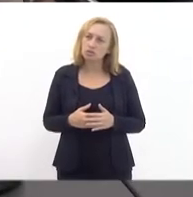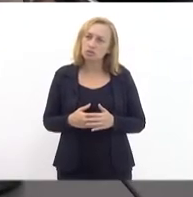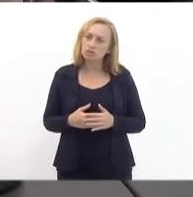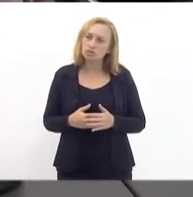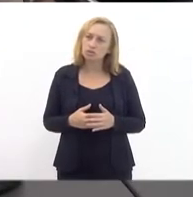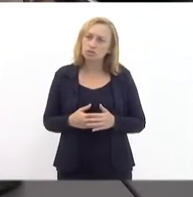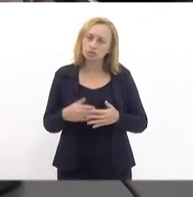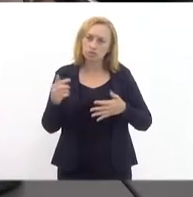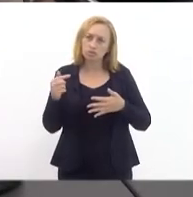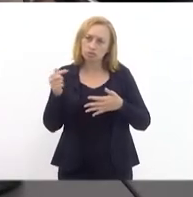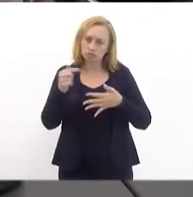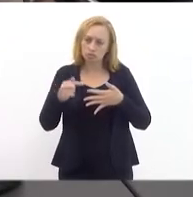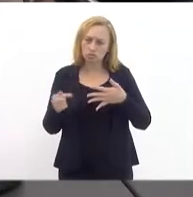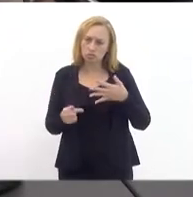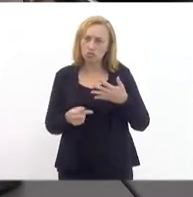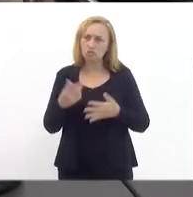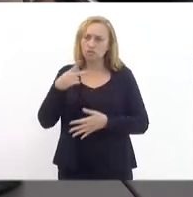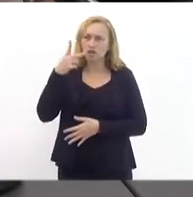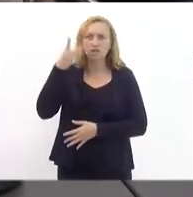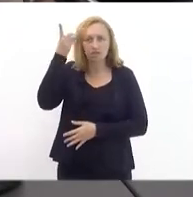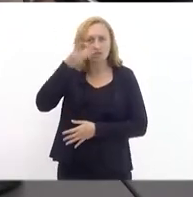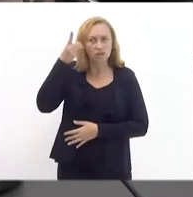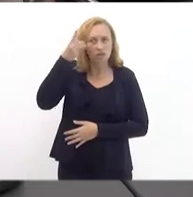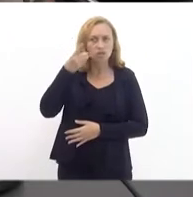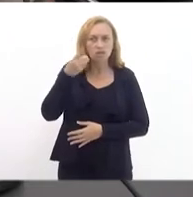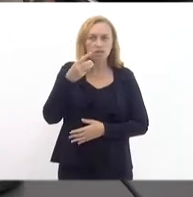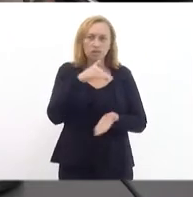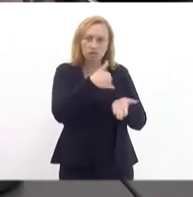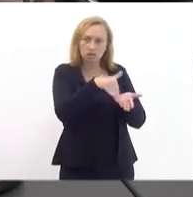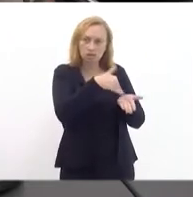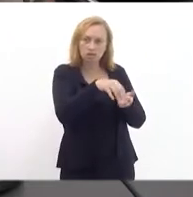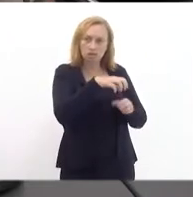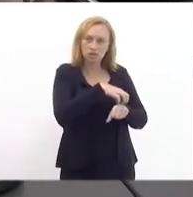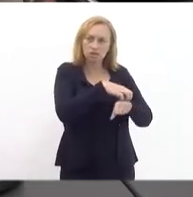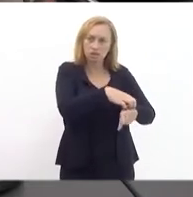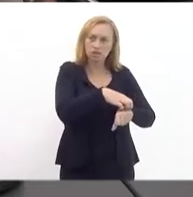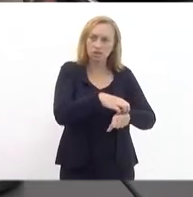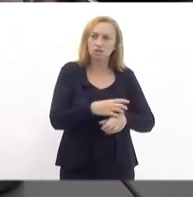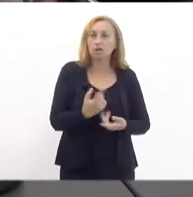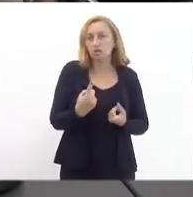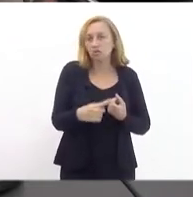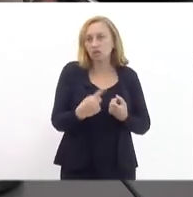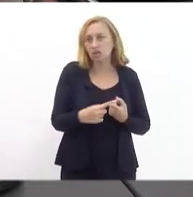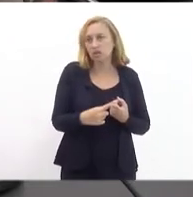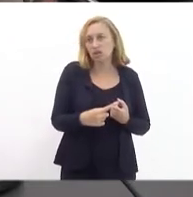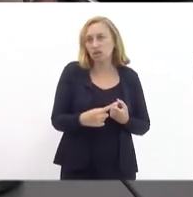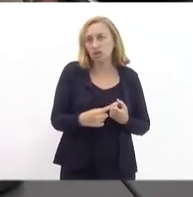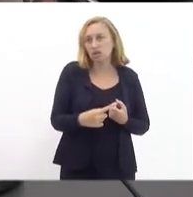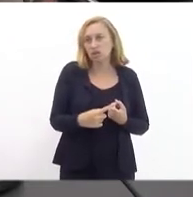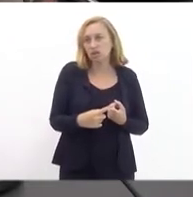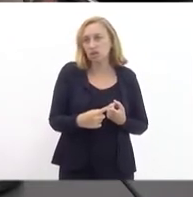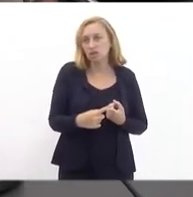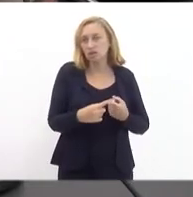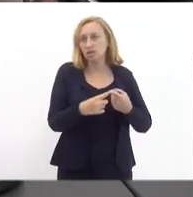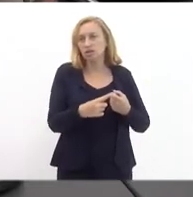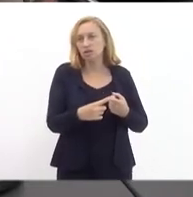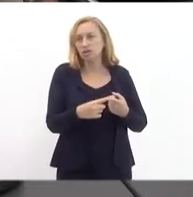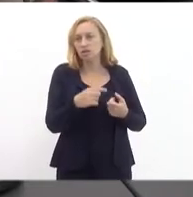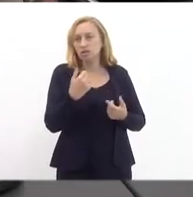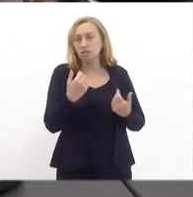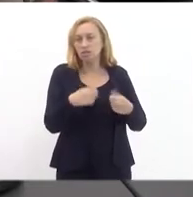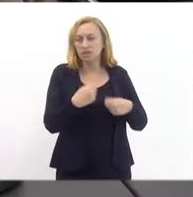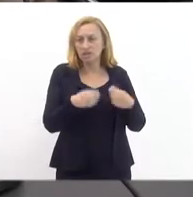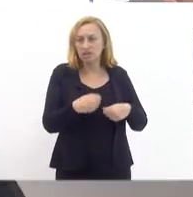os pontos dos senhores deputados para o secretário de transportes, porque isso tem que ir para cima realmente. Que